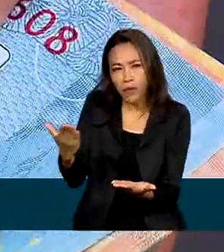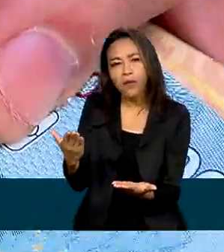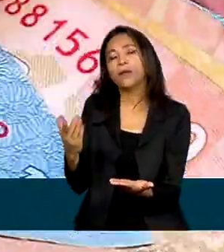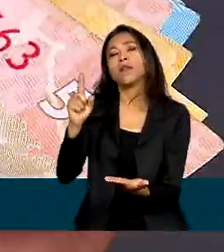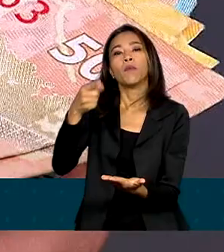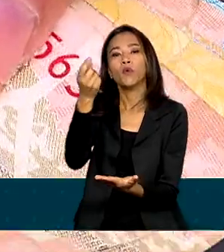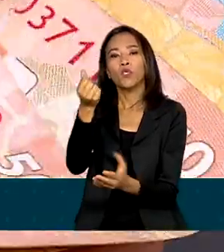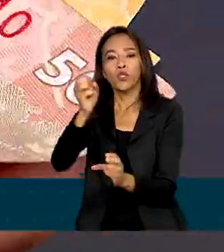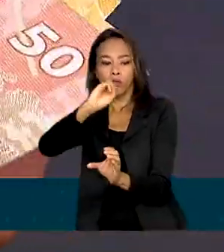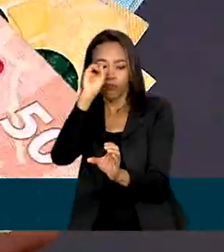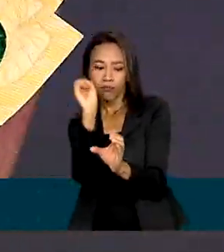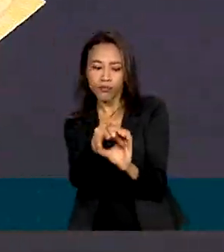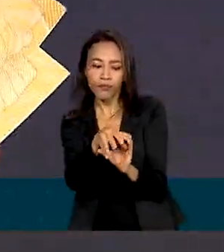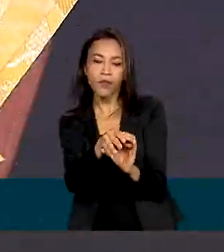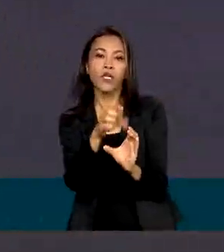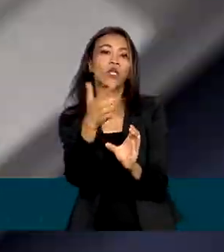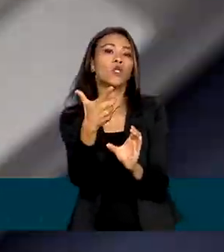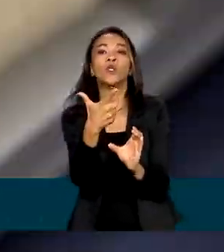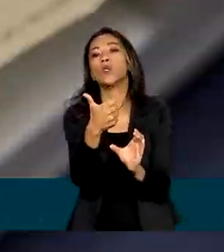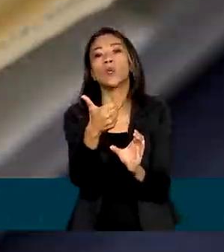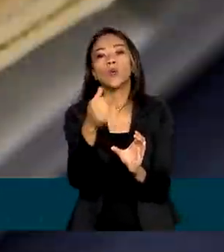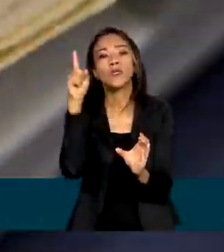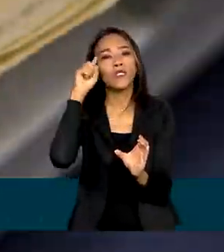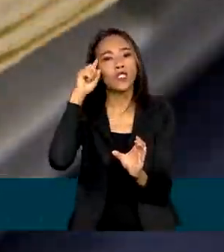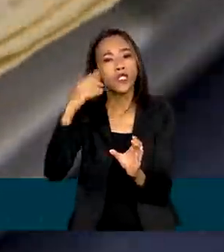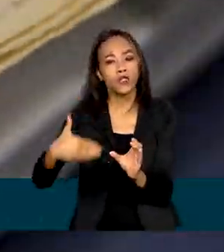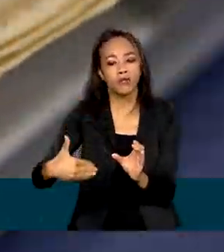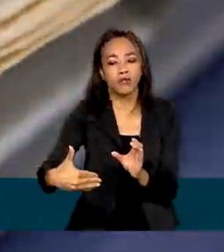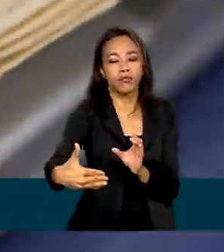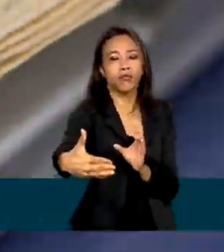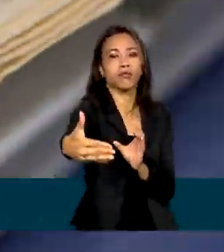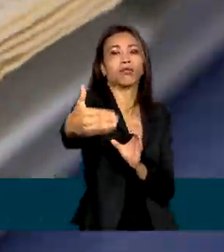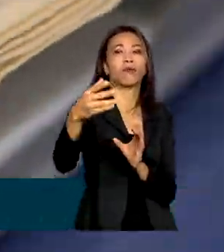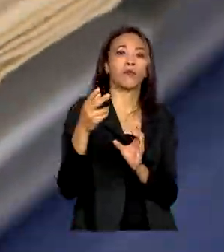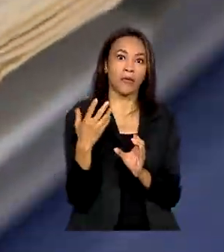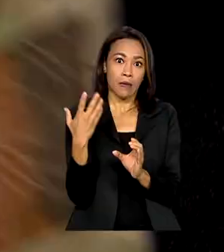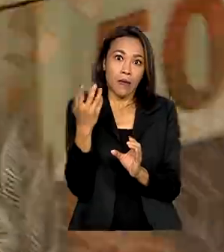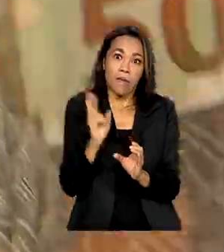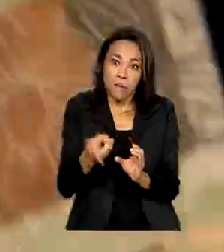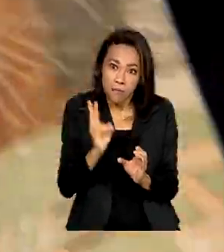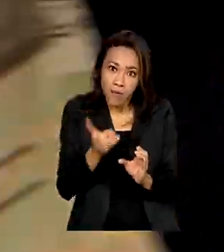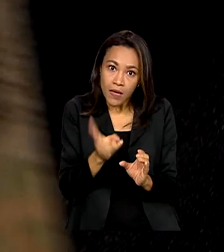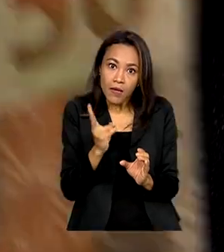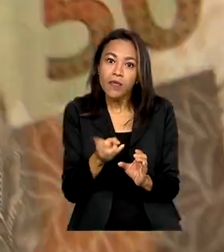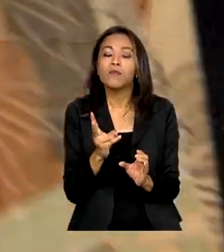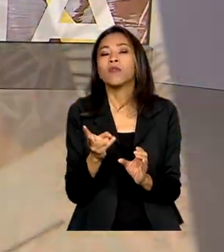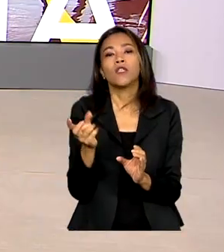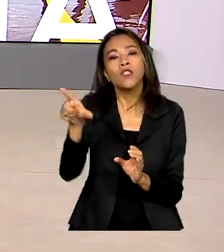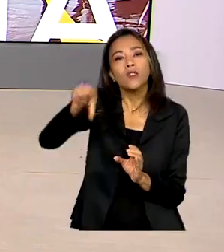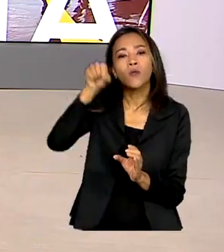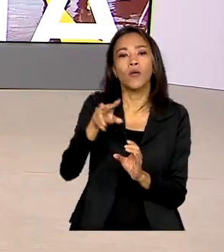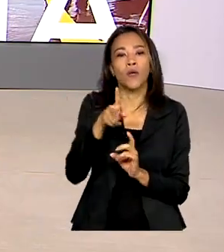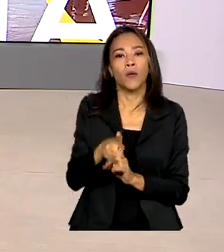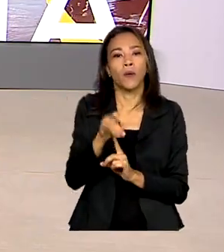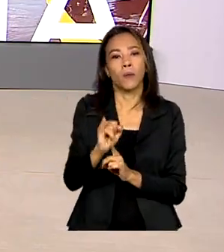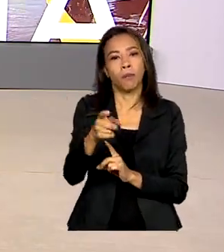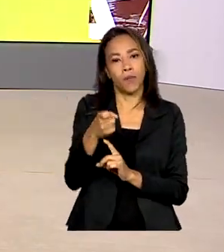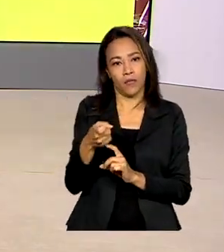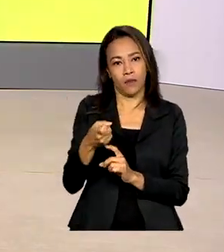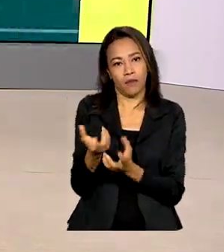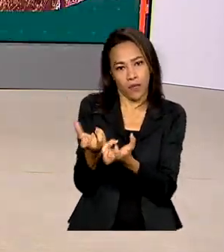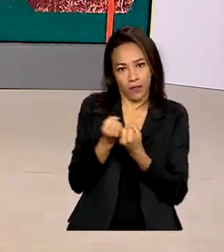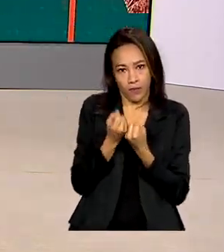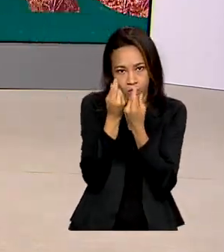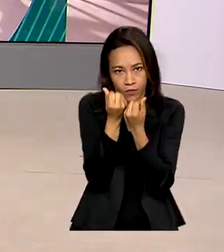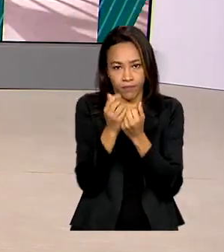será depositado em até 12 dias úteis, mesmo que a pessoa tenha selecionado para receber via Pix. O